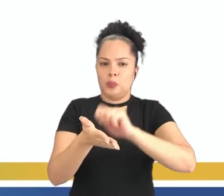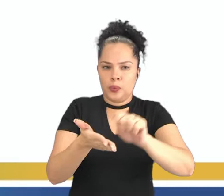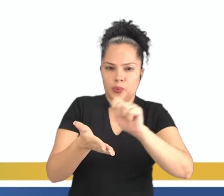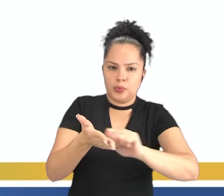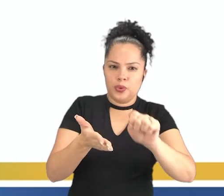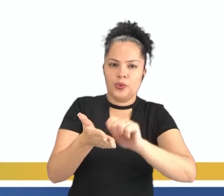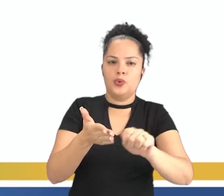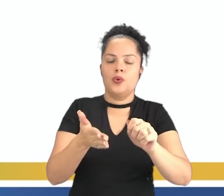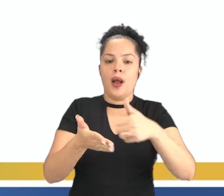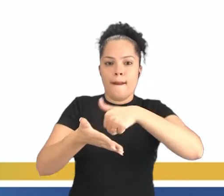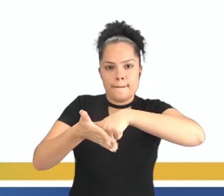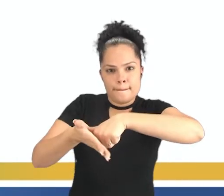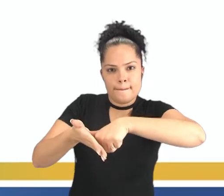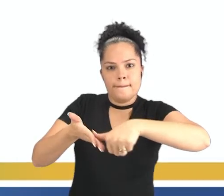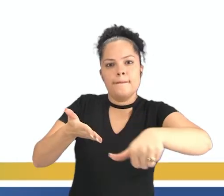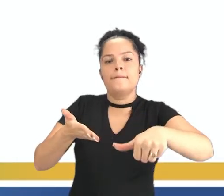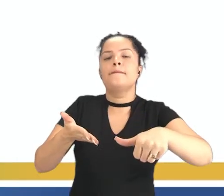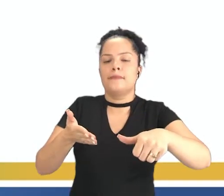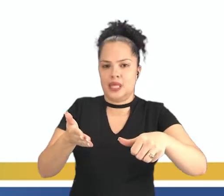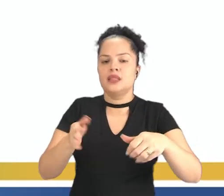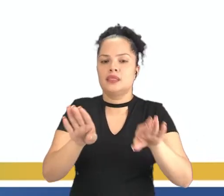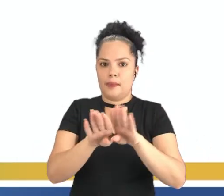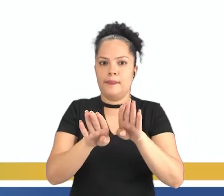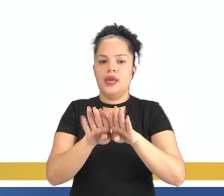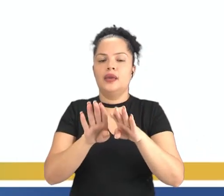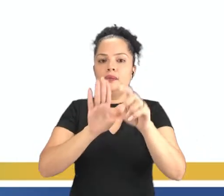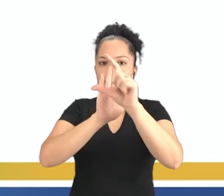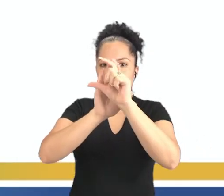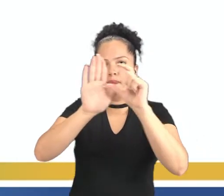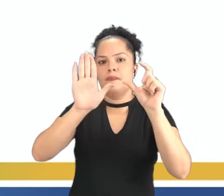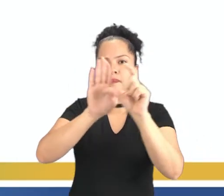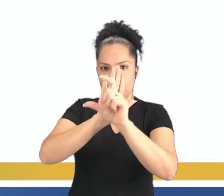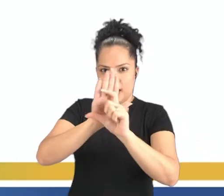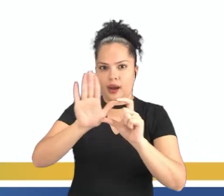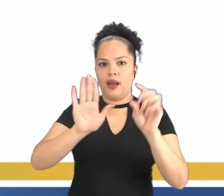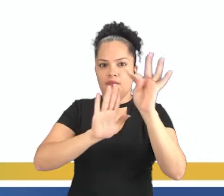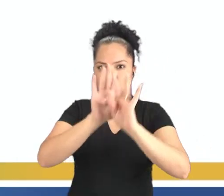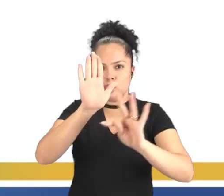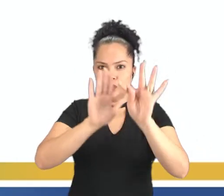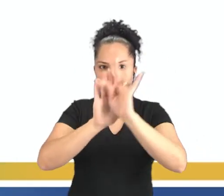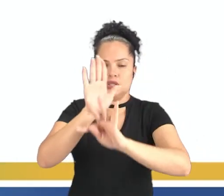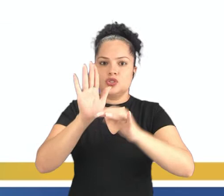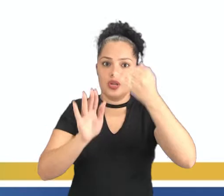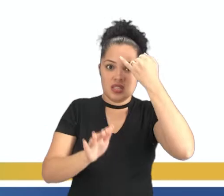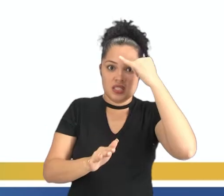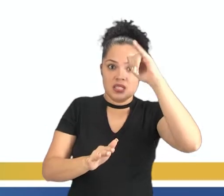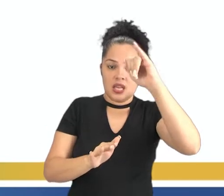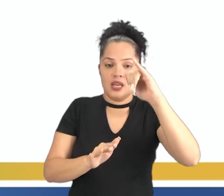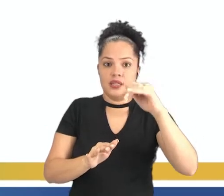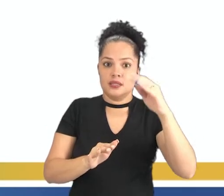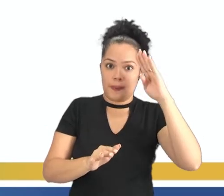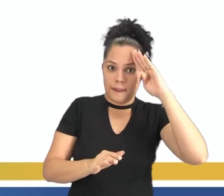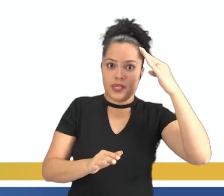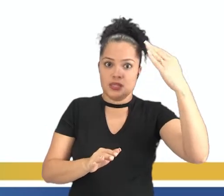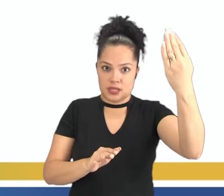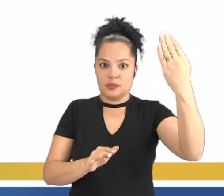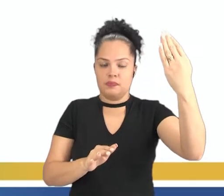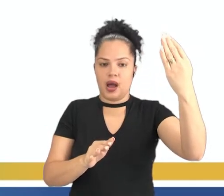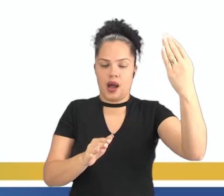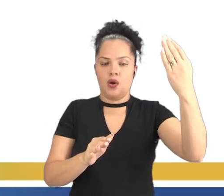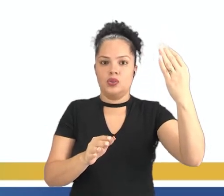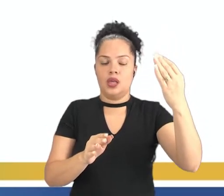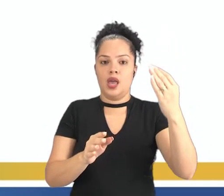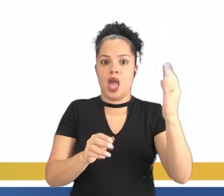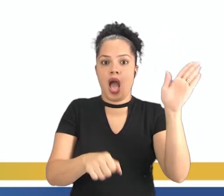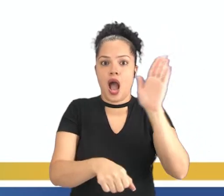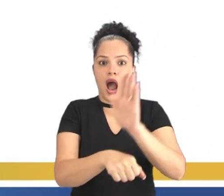ou grifando-as. Faça isso parágrafo por parágrafo. Os destaques das ideias importantes servirão de ponto de partida